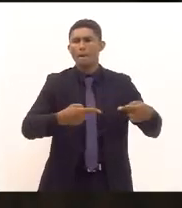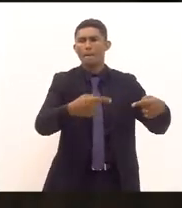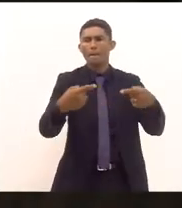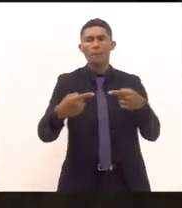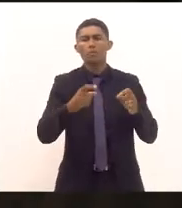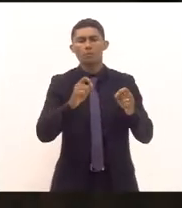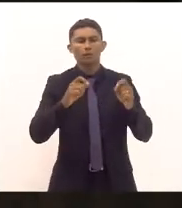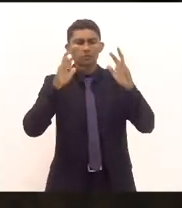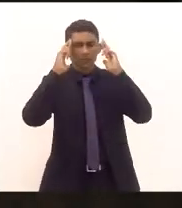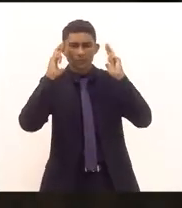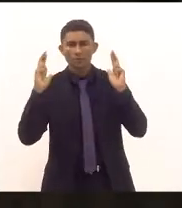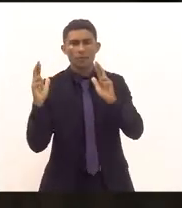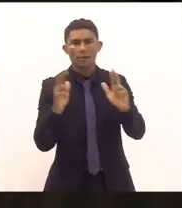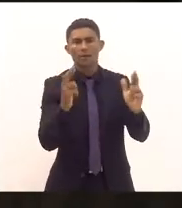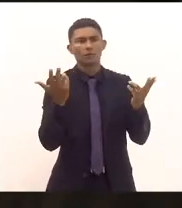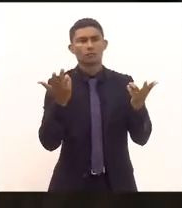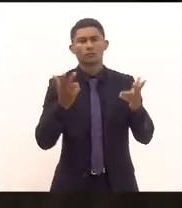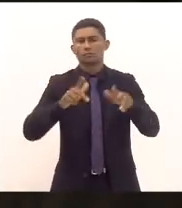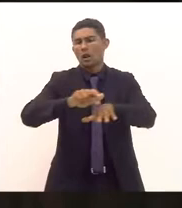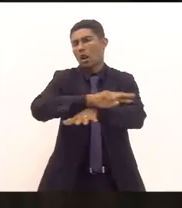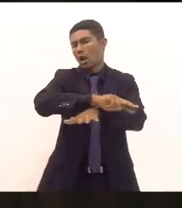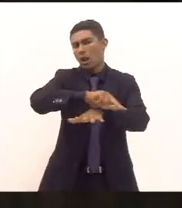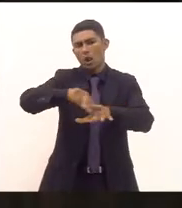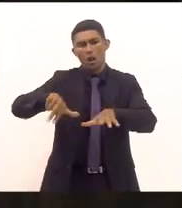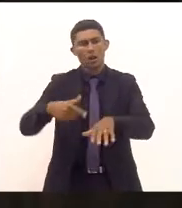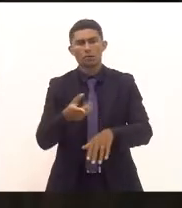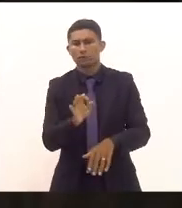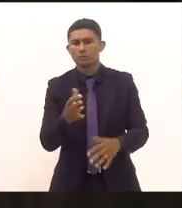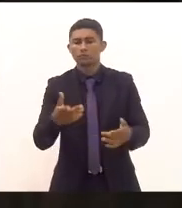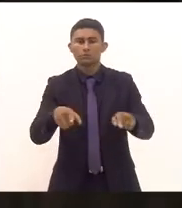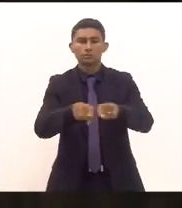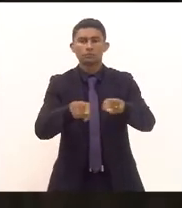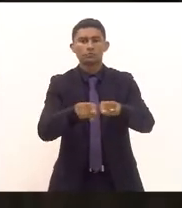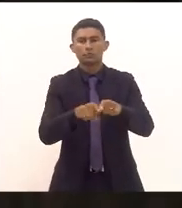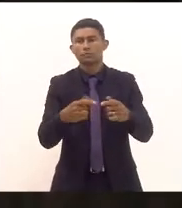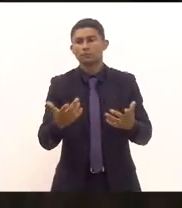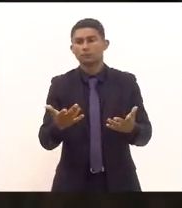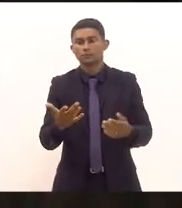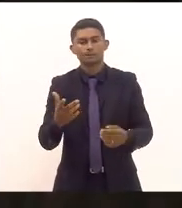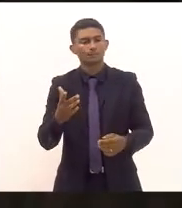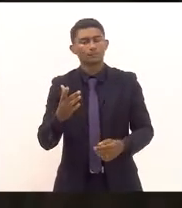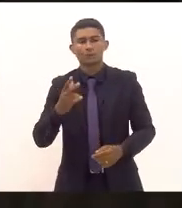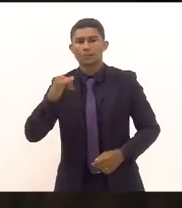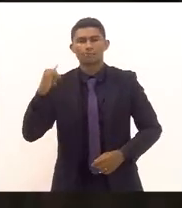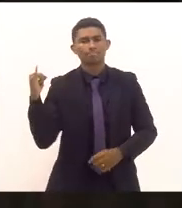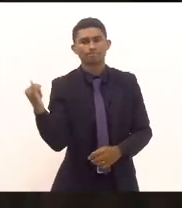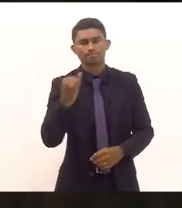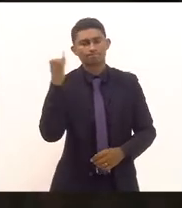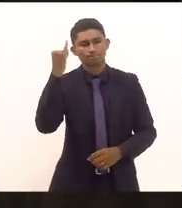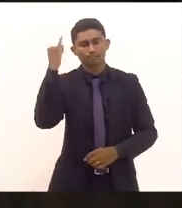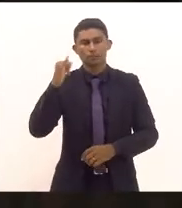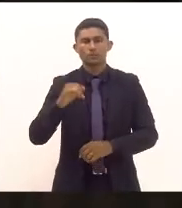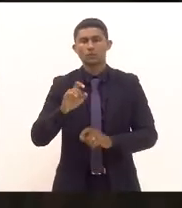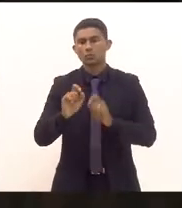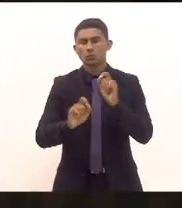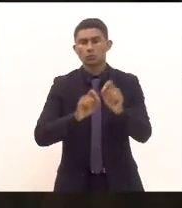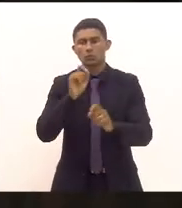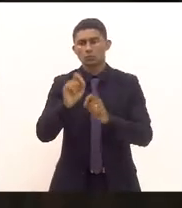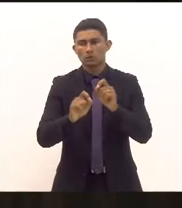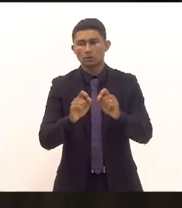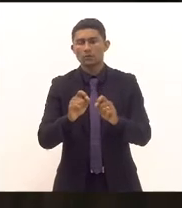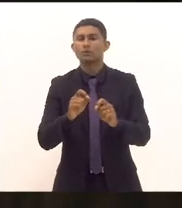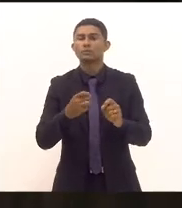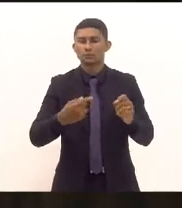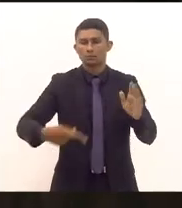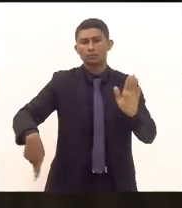diversidade a desmitificação sobre um dos mais importantes orixás do